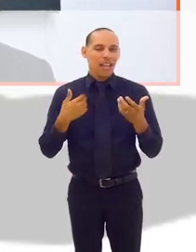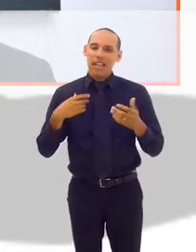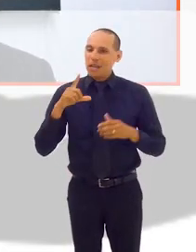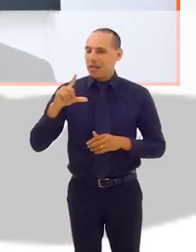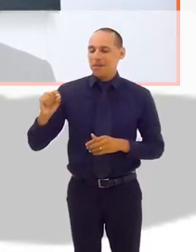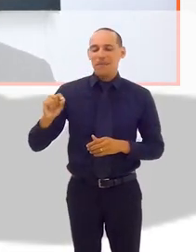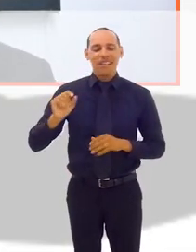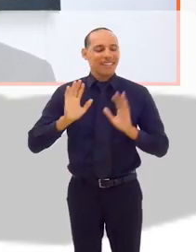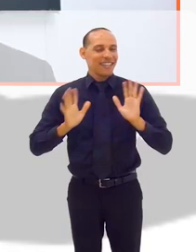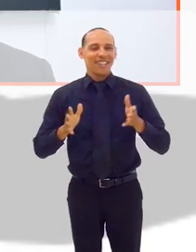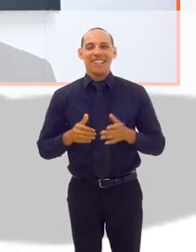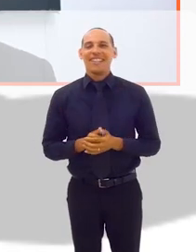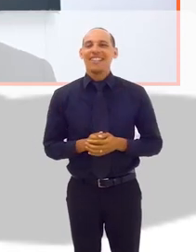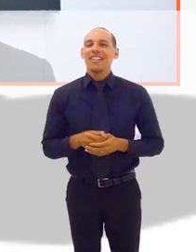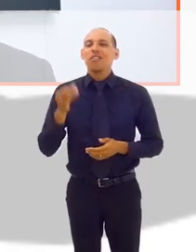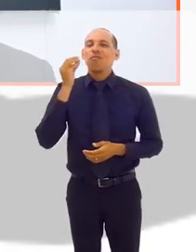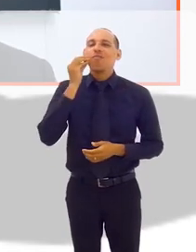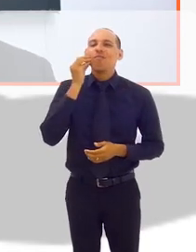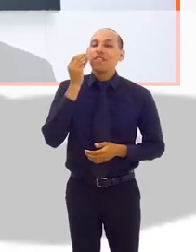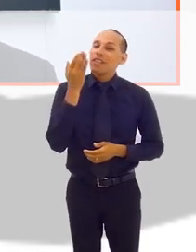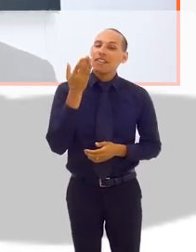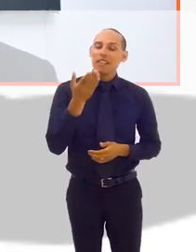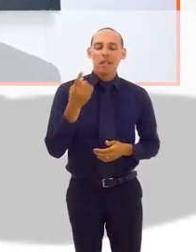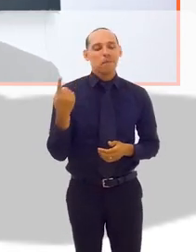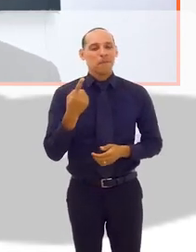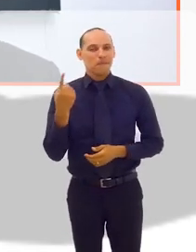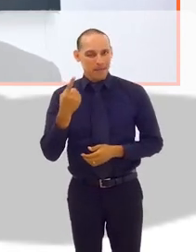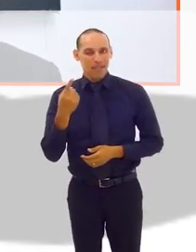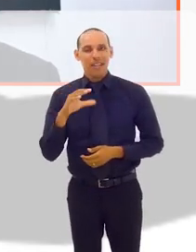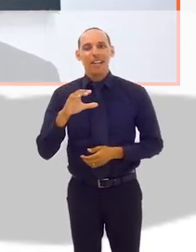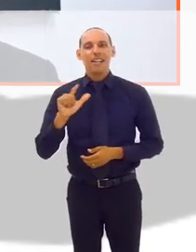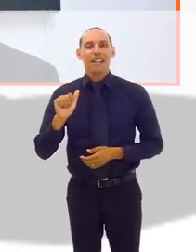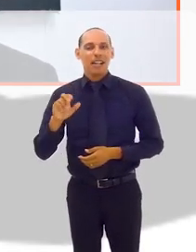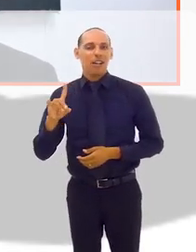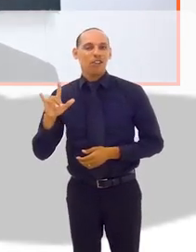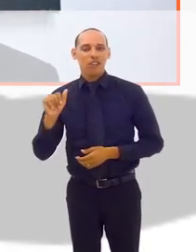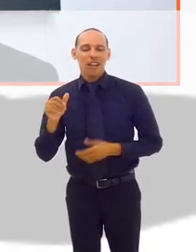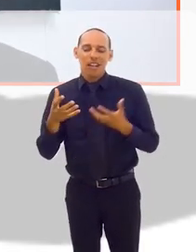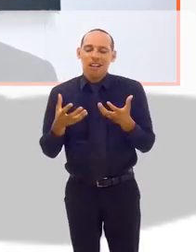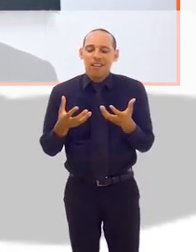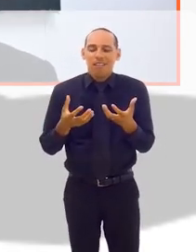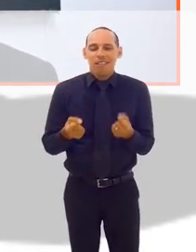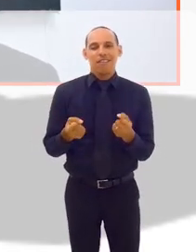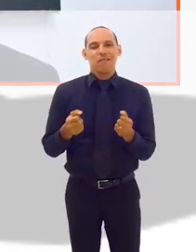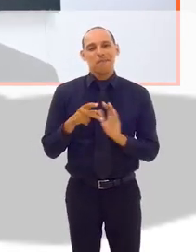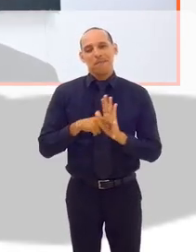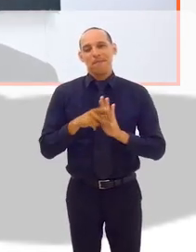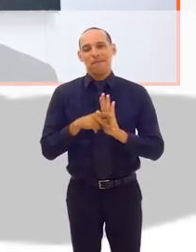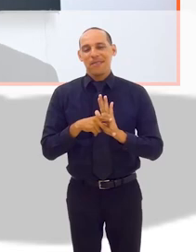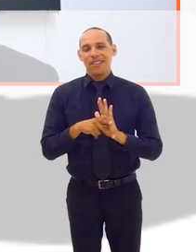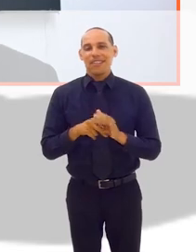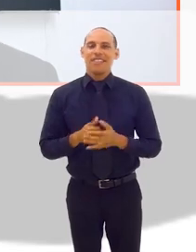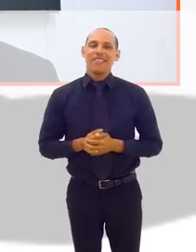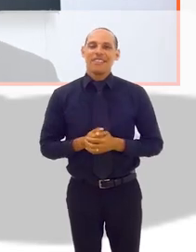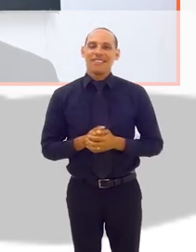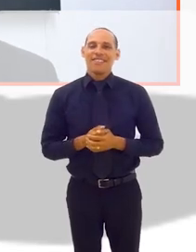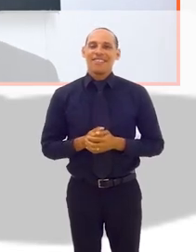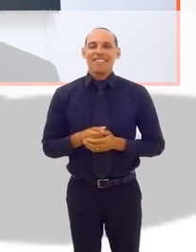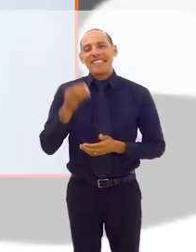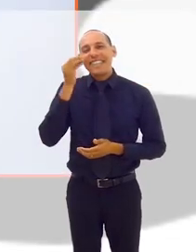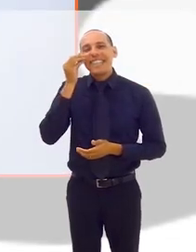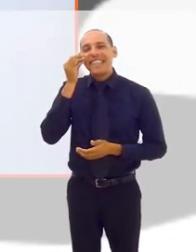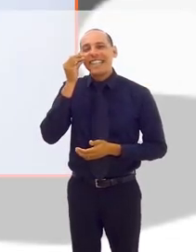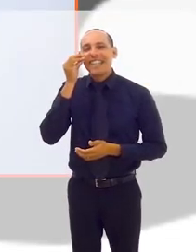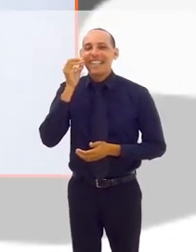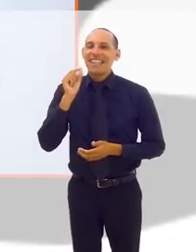para quem você quiser e eu já me despeço. Tá certo, um beijão para você primeiramente, Claudinha, que abraçou aí o projeto,